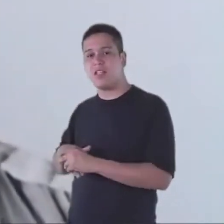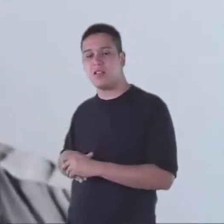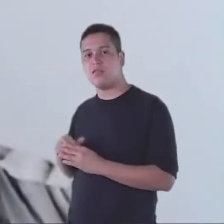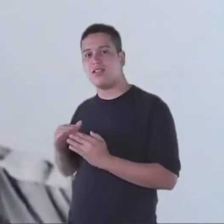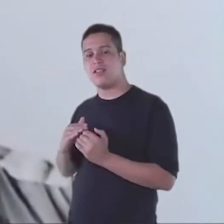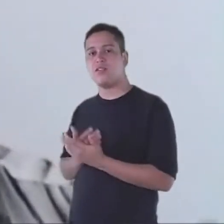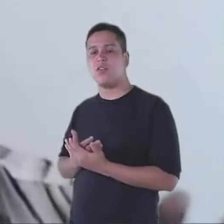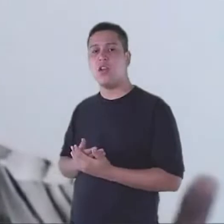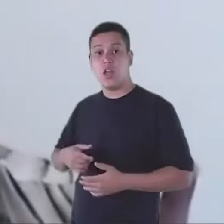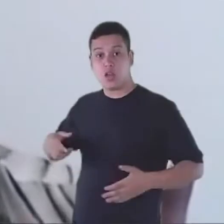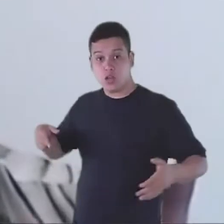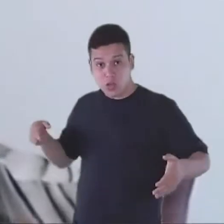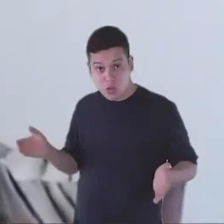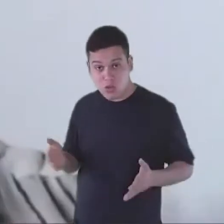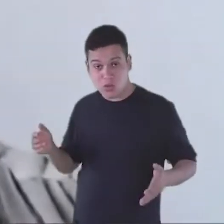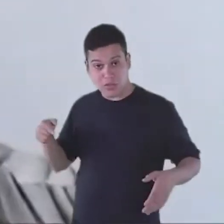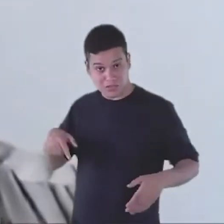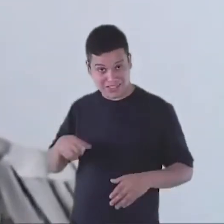digital,